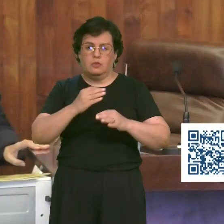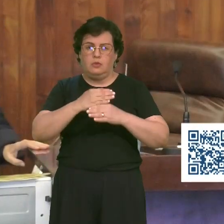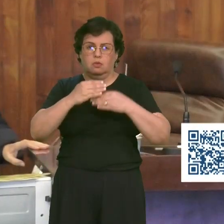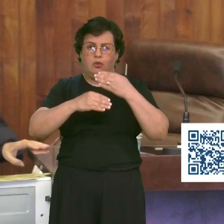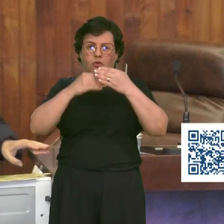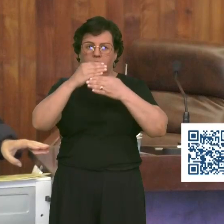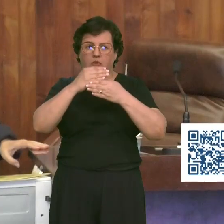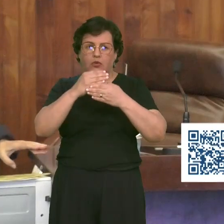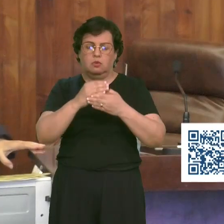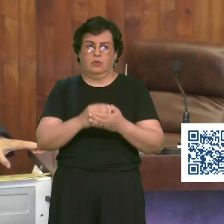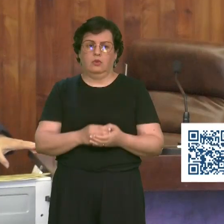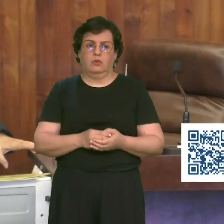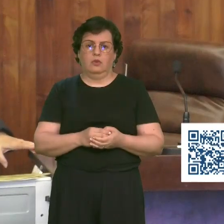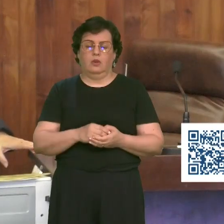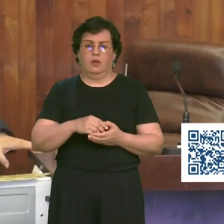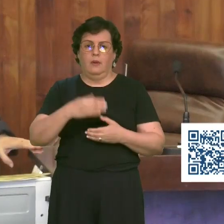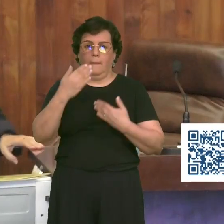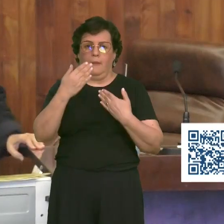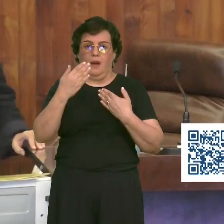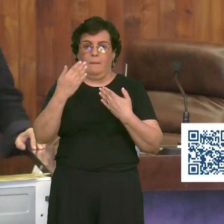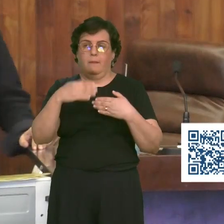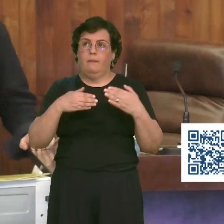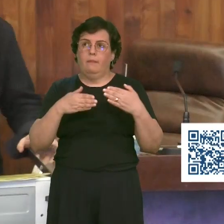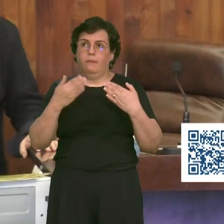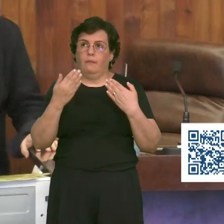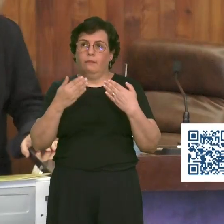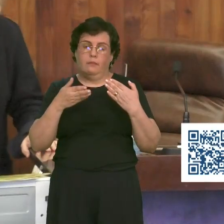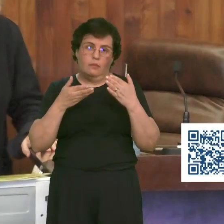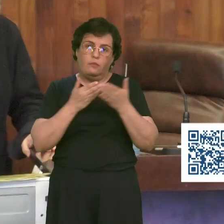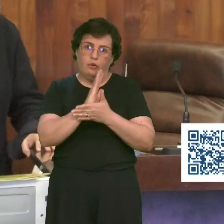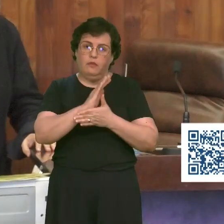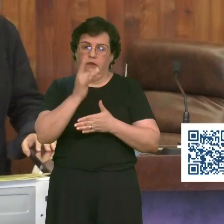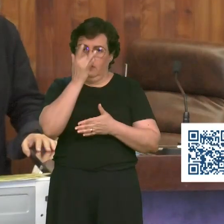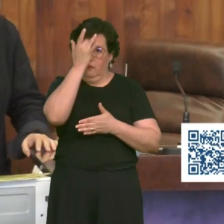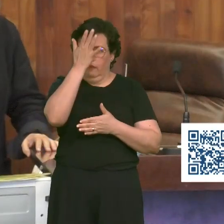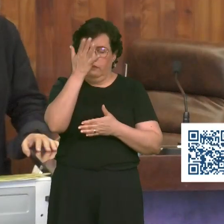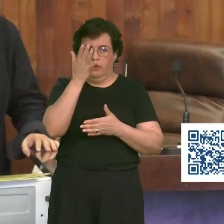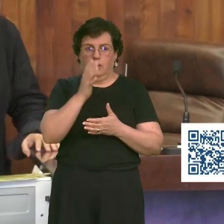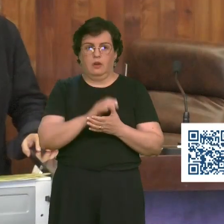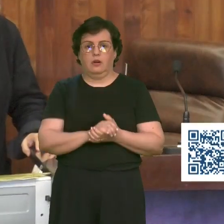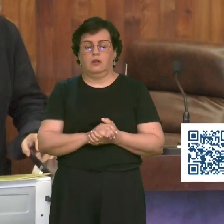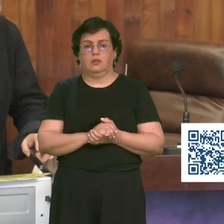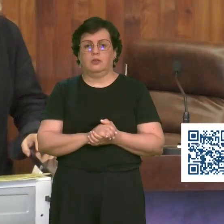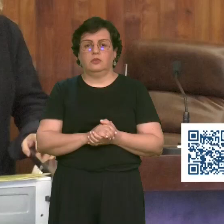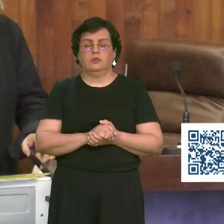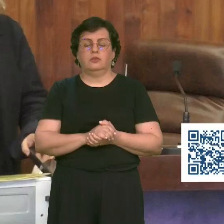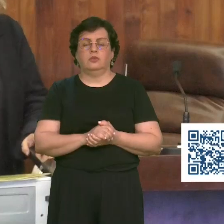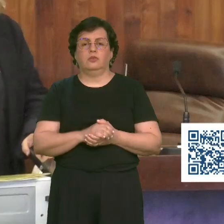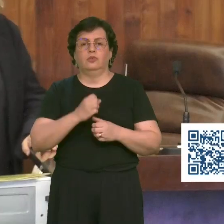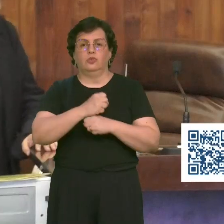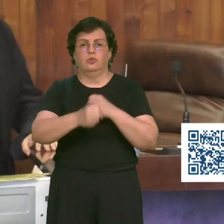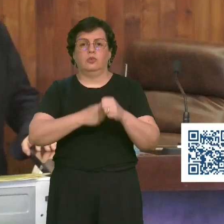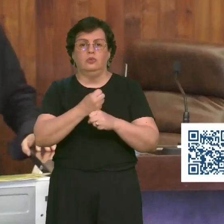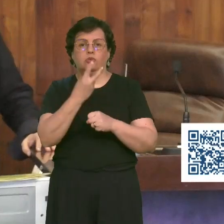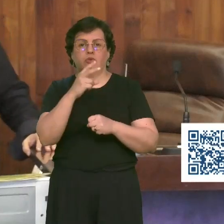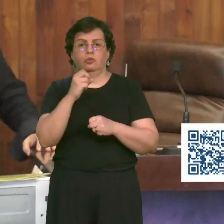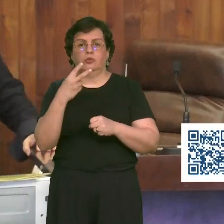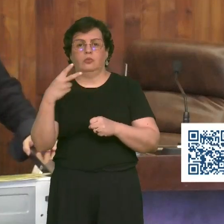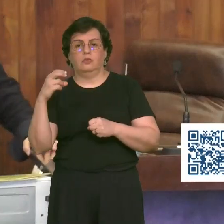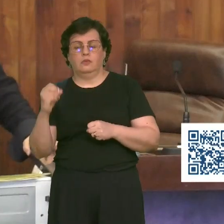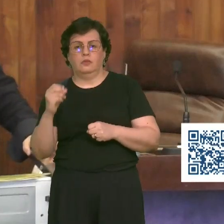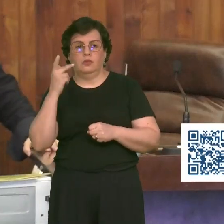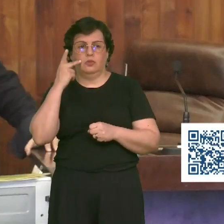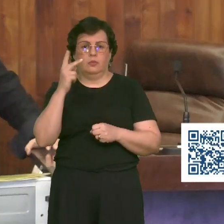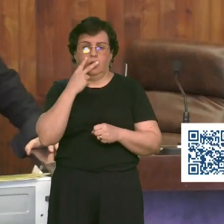ao protocolo eletrônico aprova Fácil número 47.064 de 2020 para análise quanto